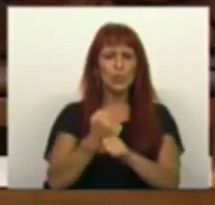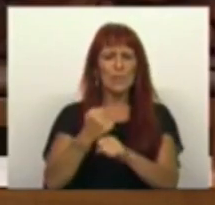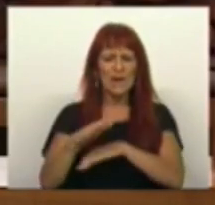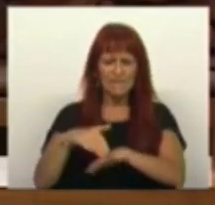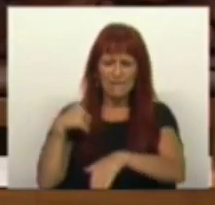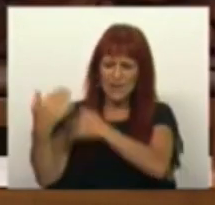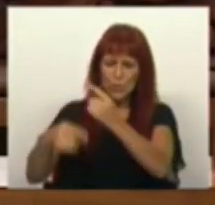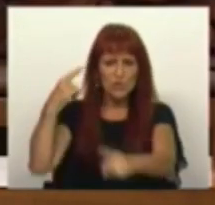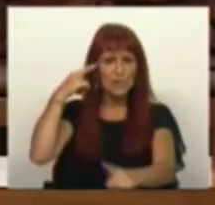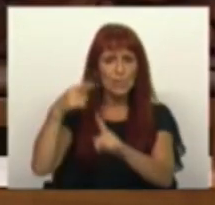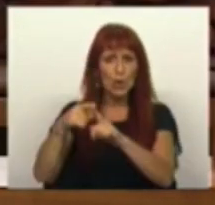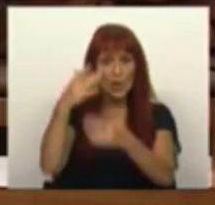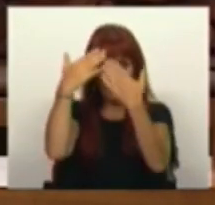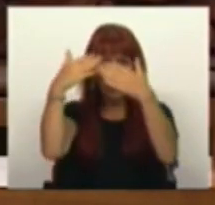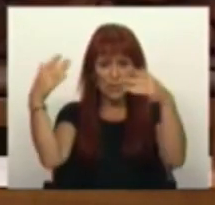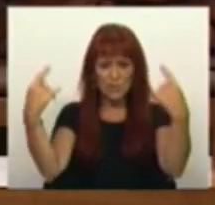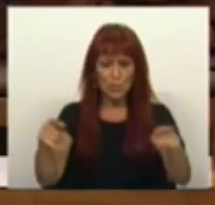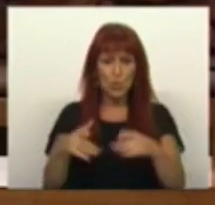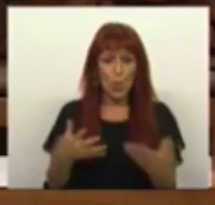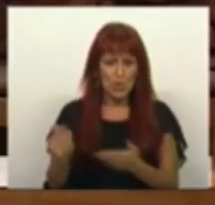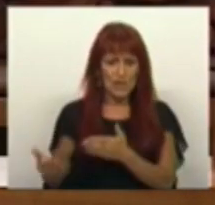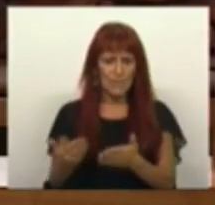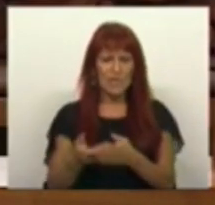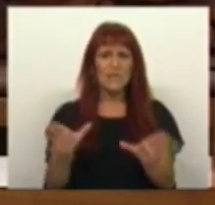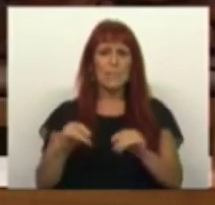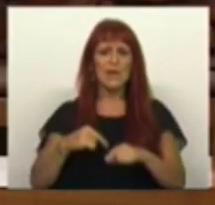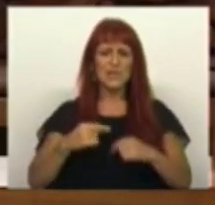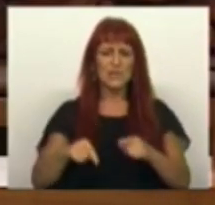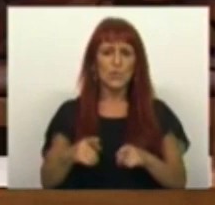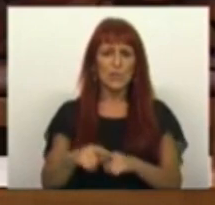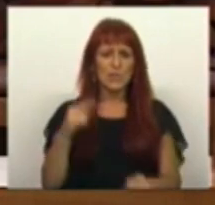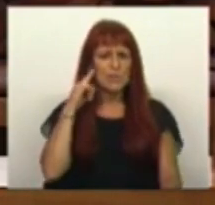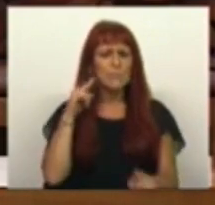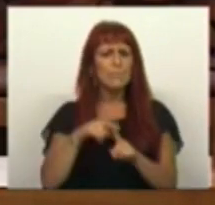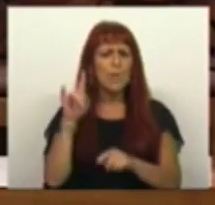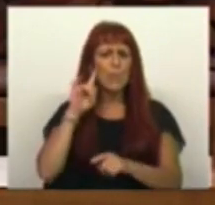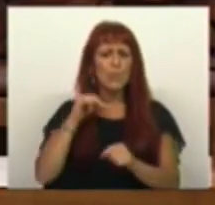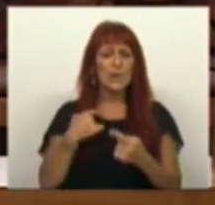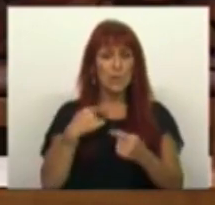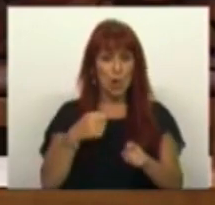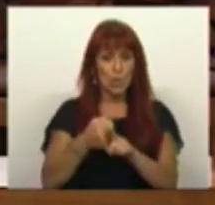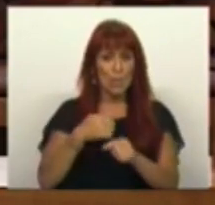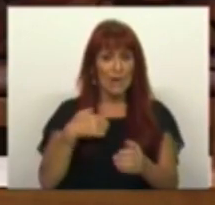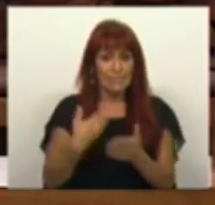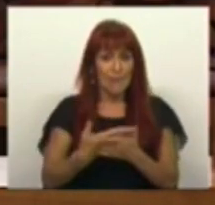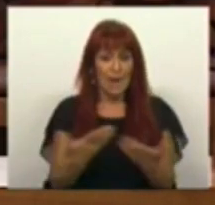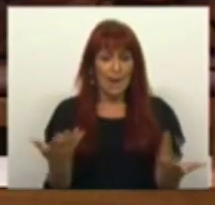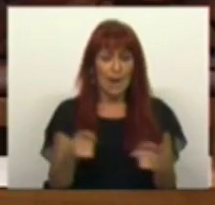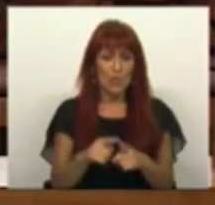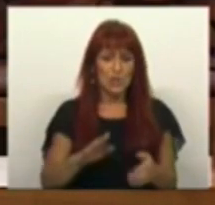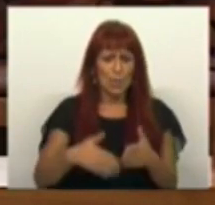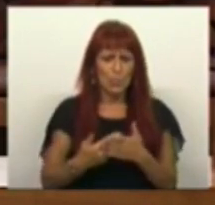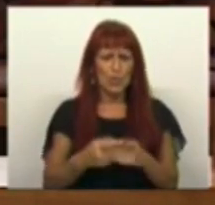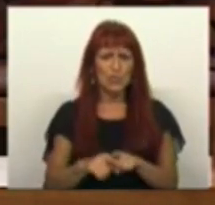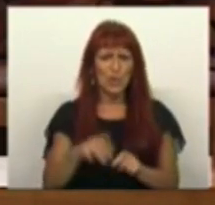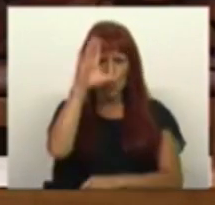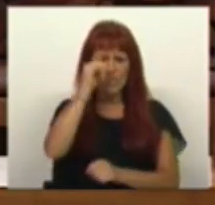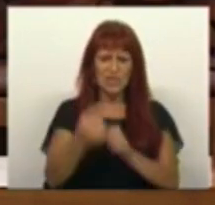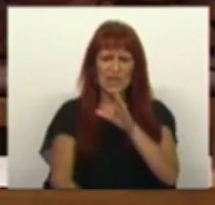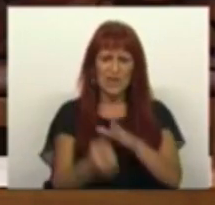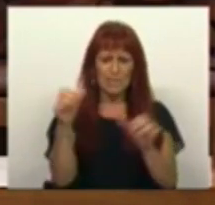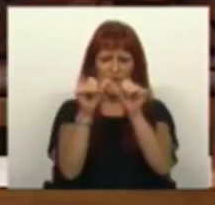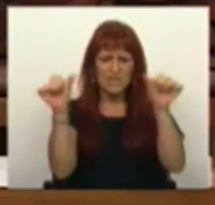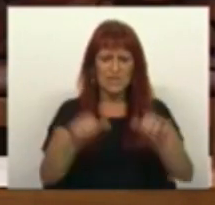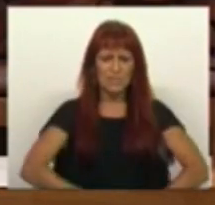que tem feito em prol da nossa democracia. E hoje apresenta mais uma iniciativa que revela a importância que demos a este combate, neste caso uma proposta para que o Governo crie um